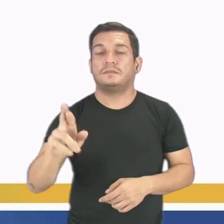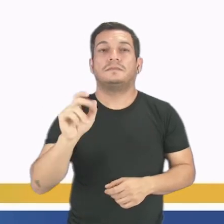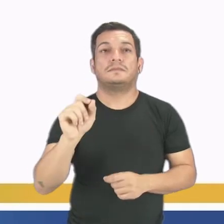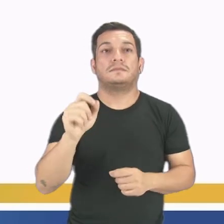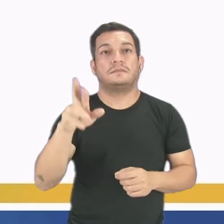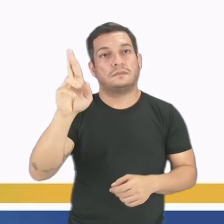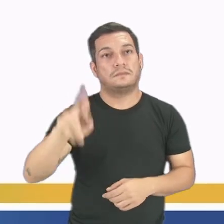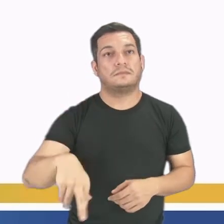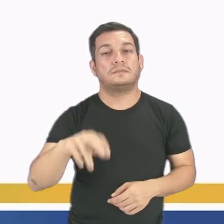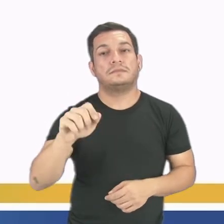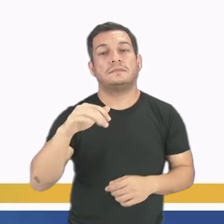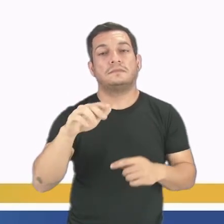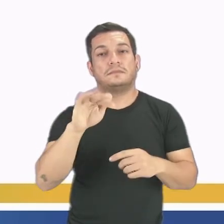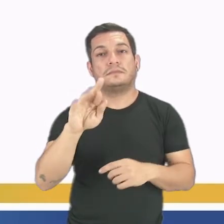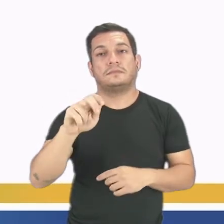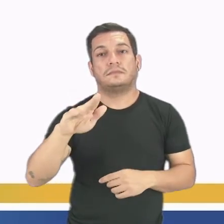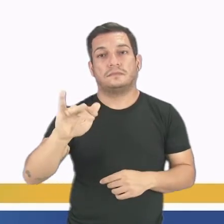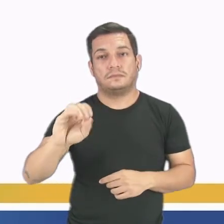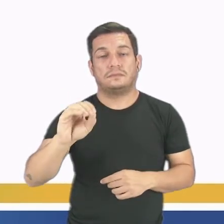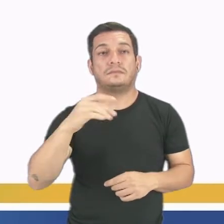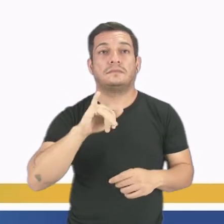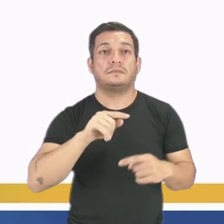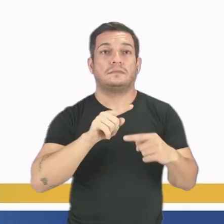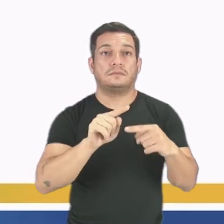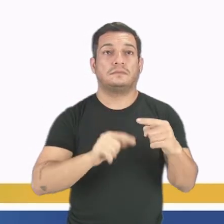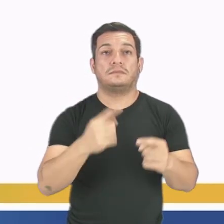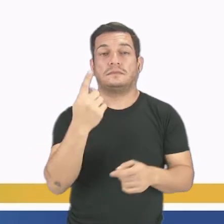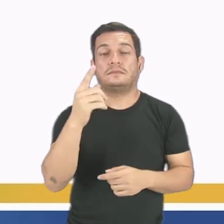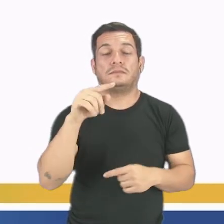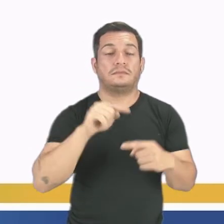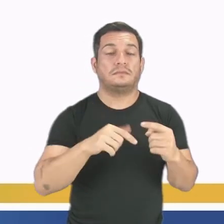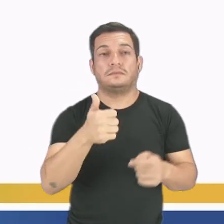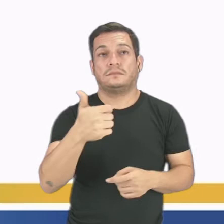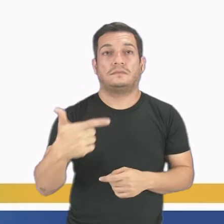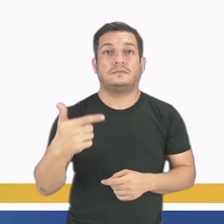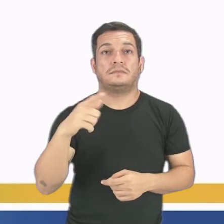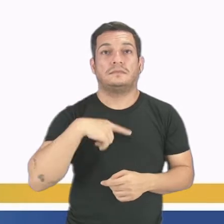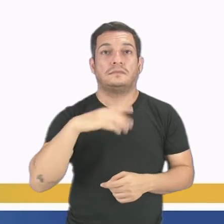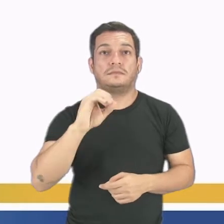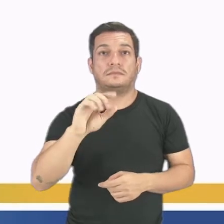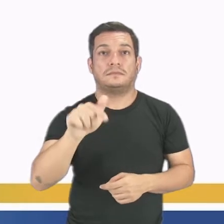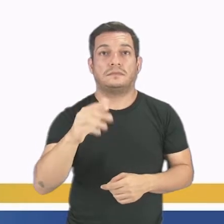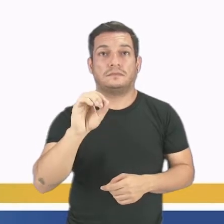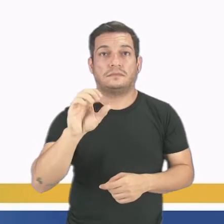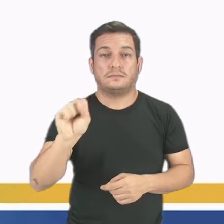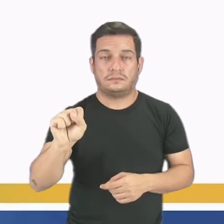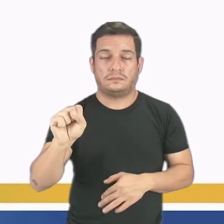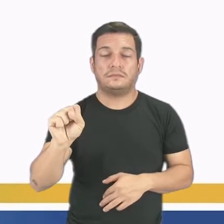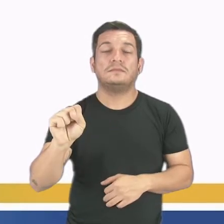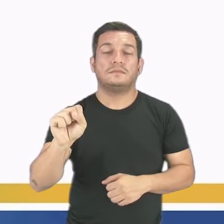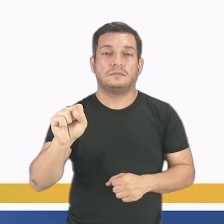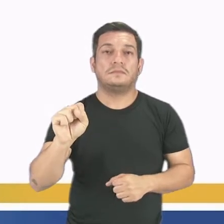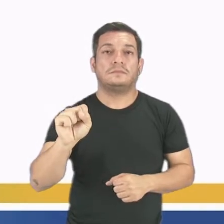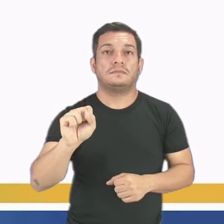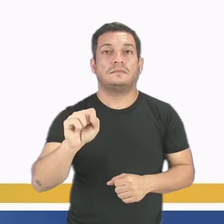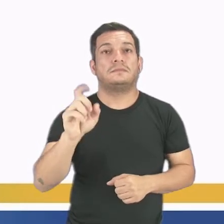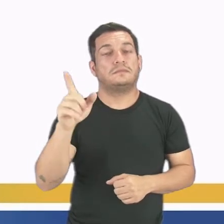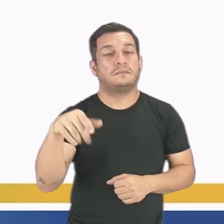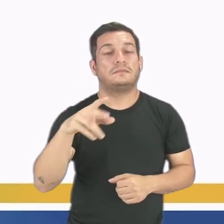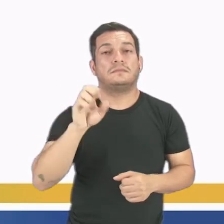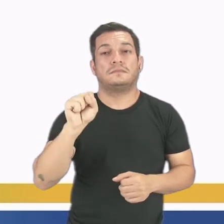de razão aí, em forma de fração. E se eu dividir 1 por 12, me dá 0,08 aí, ou